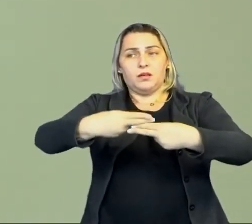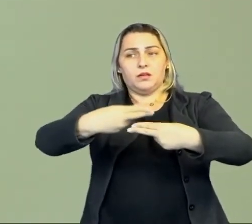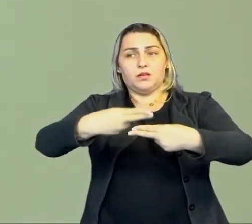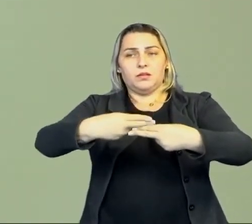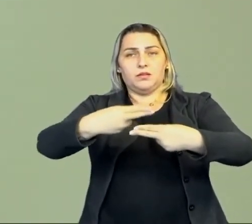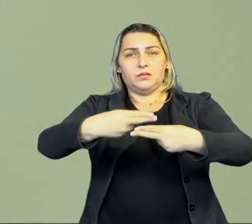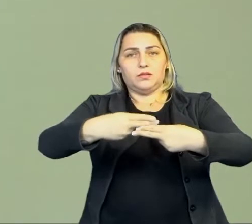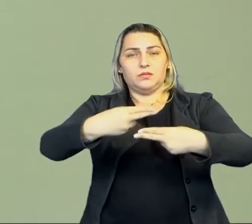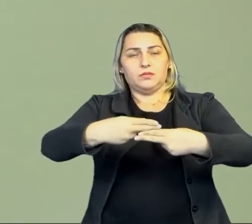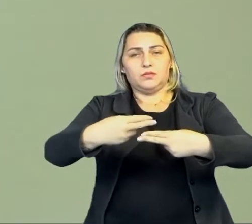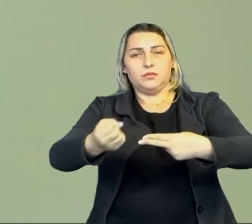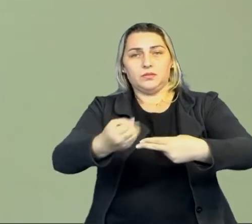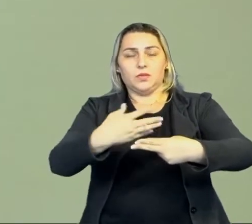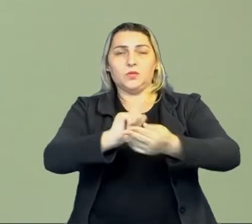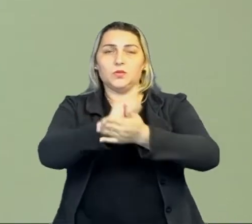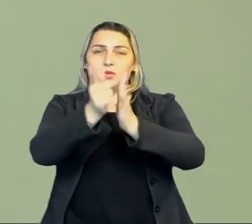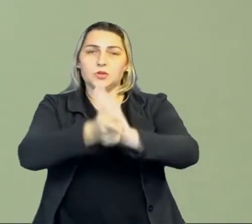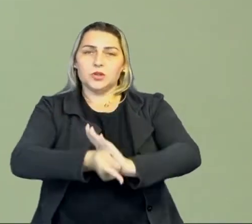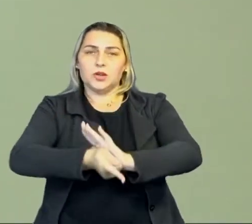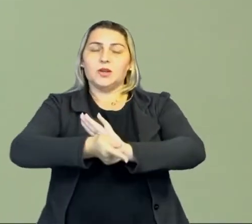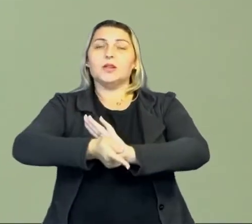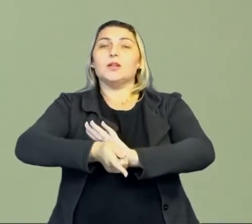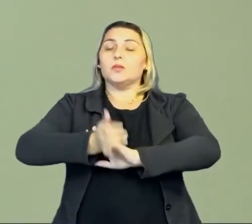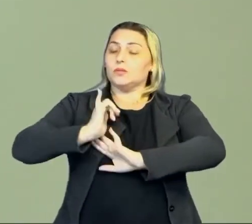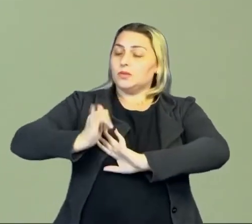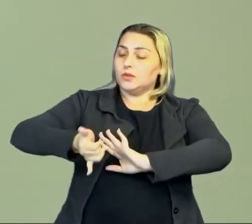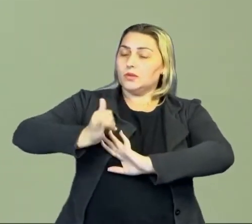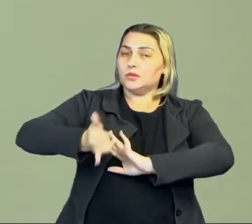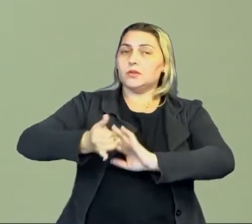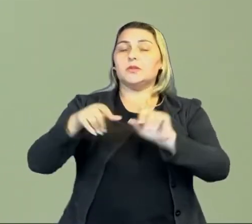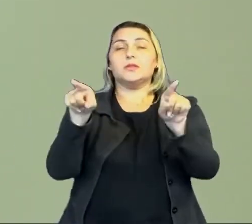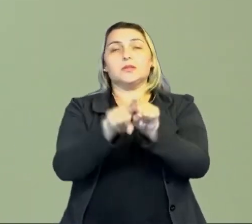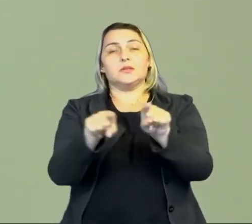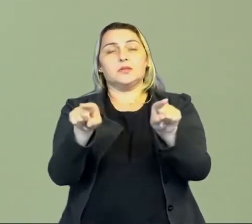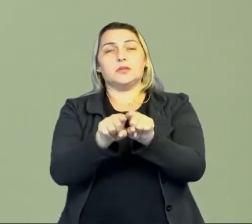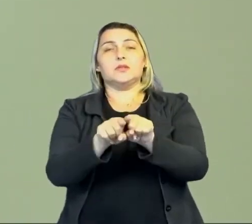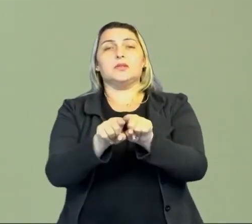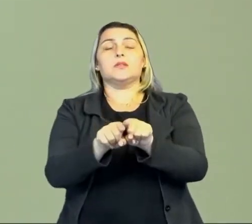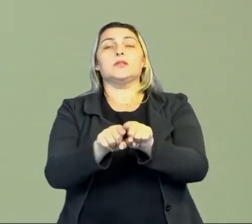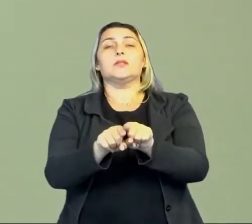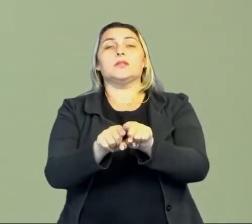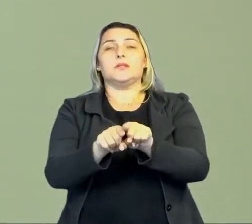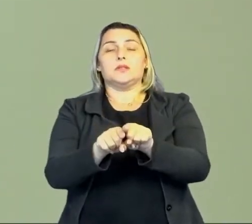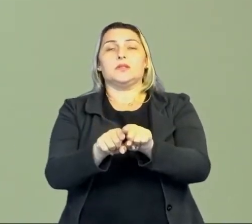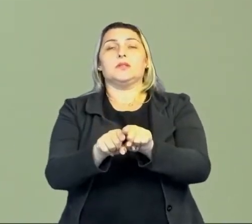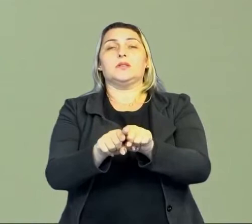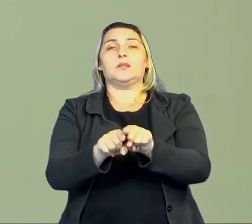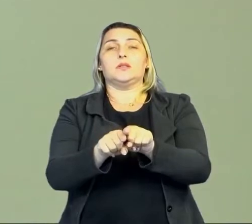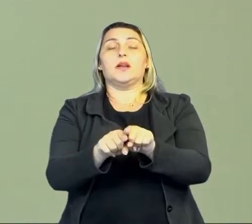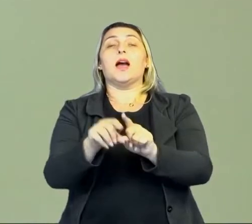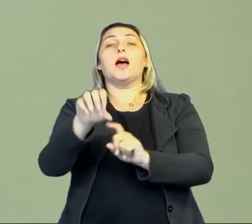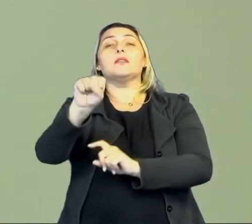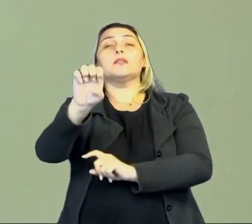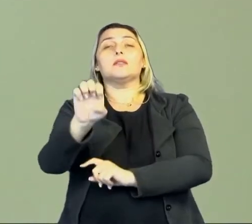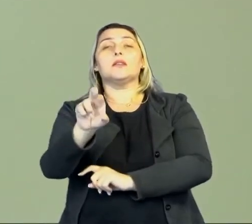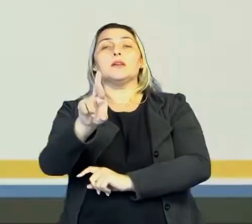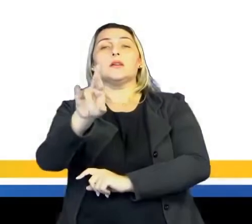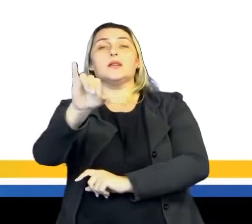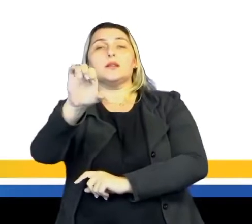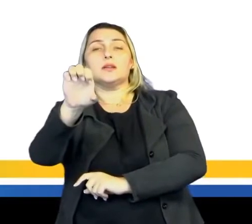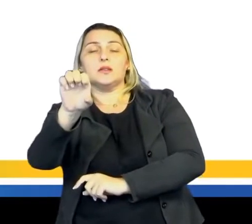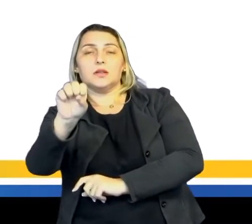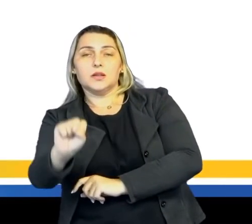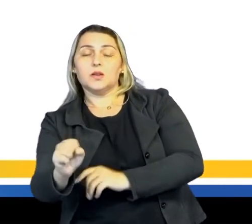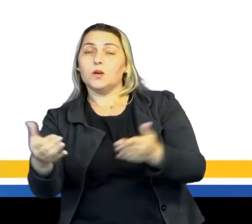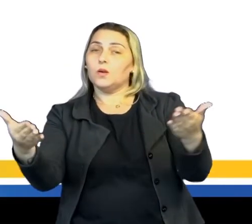atual, é um gênero narrativo, né? E temos as séries, né? Hoje, no nosso,